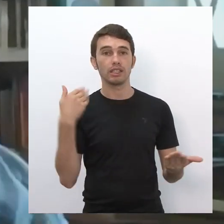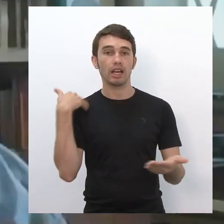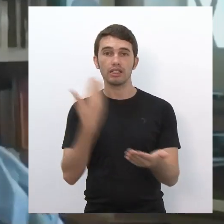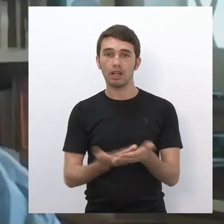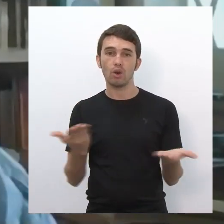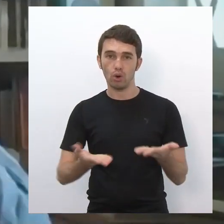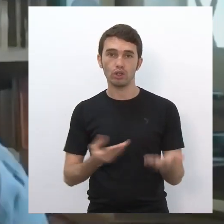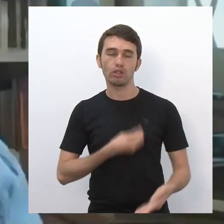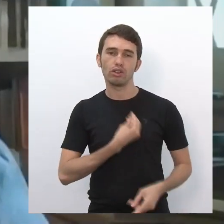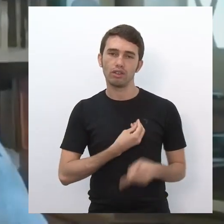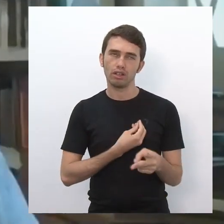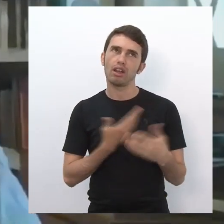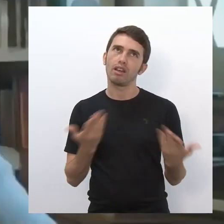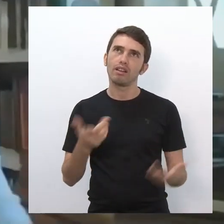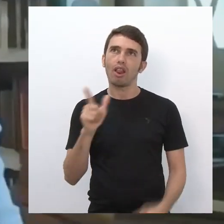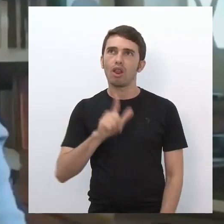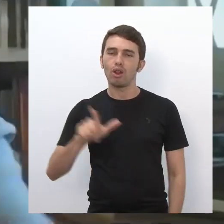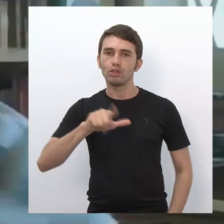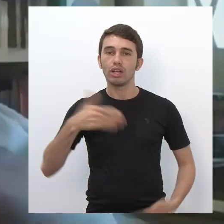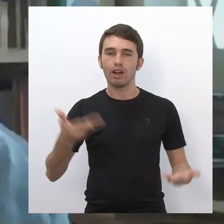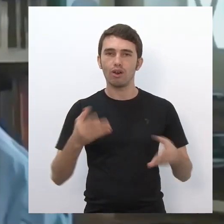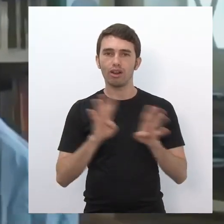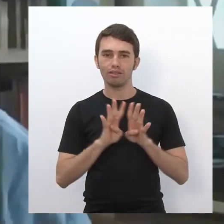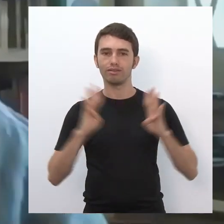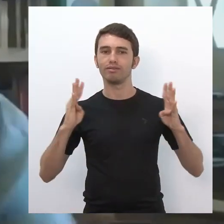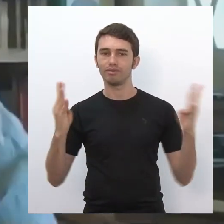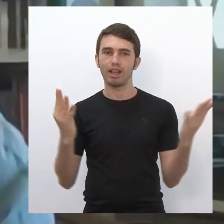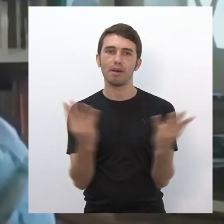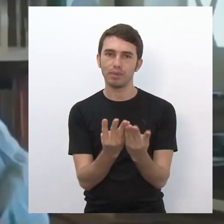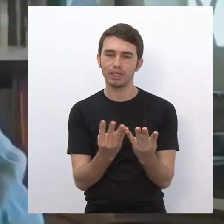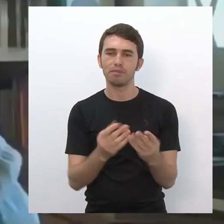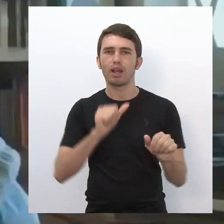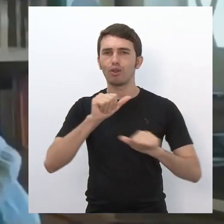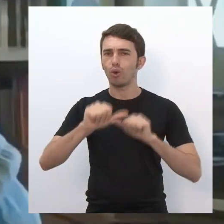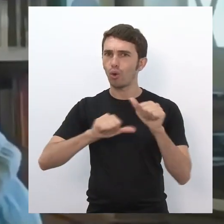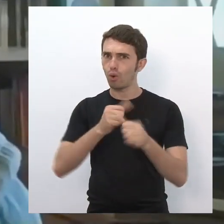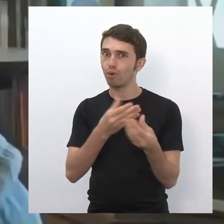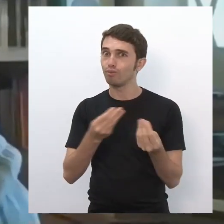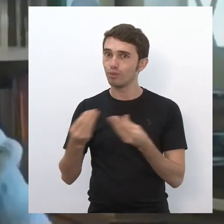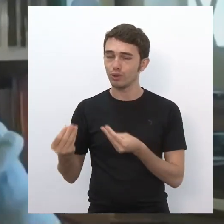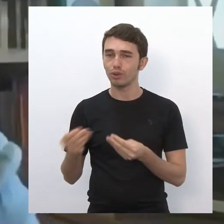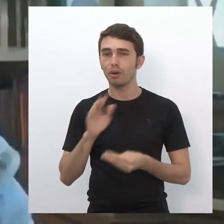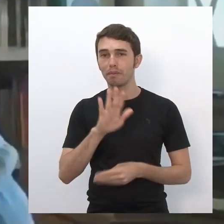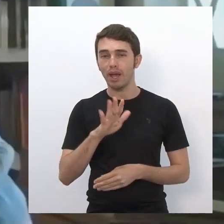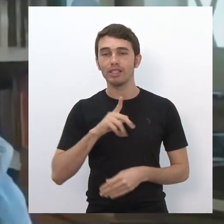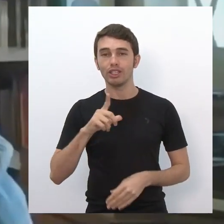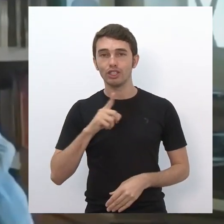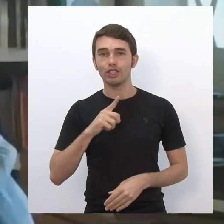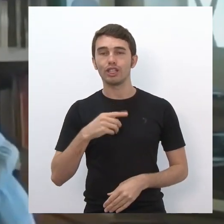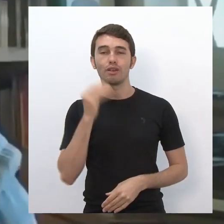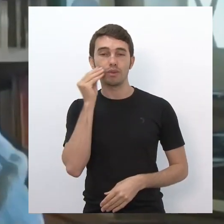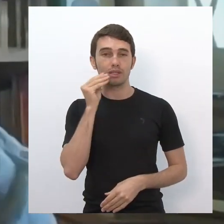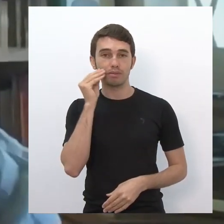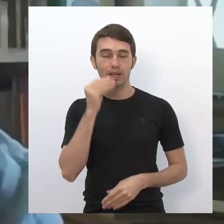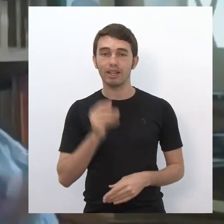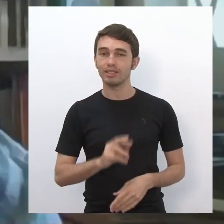com a pandemia, isso tudo mudou muito, né? Mas nós temos uma experiência riquíssima, estamos